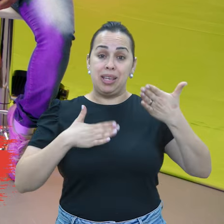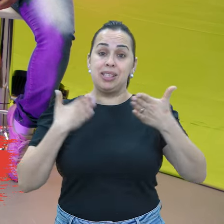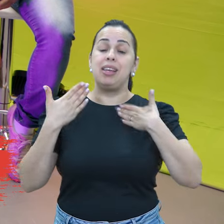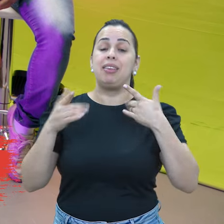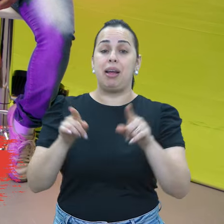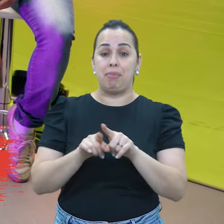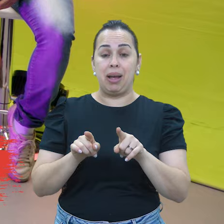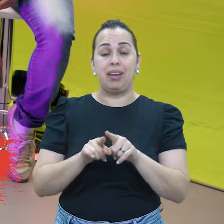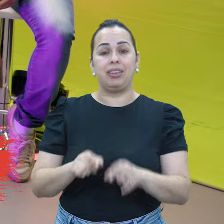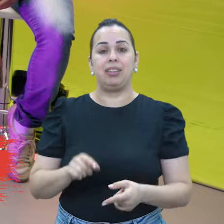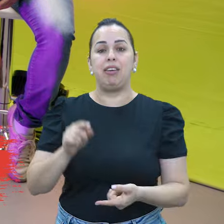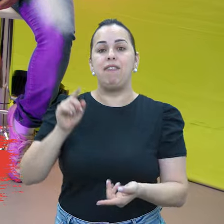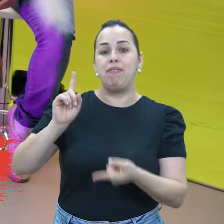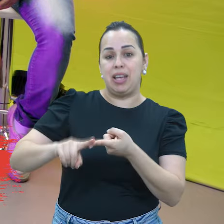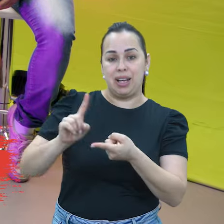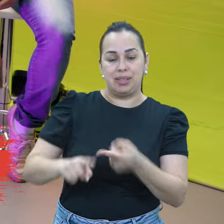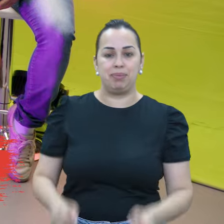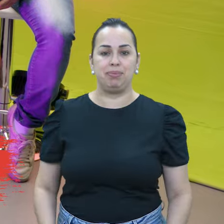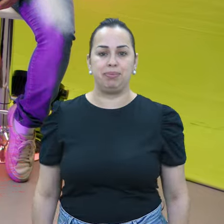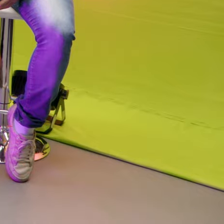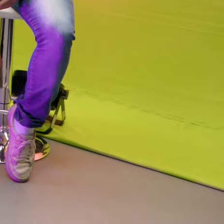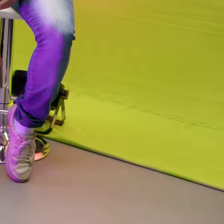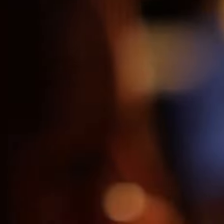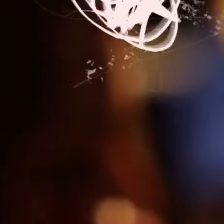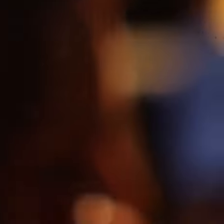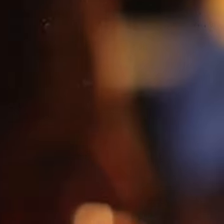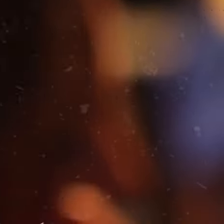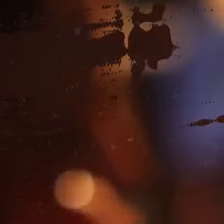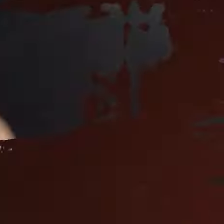coreano e mistura suspense e vingança. Até já!